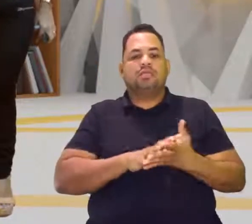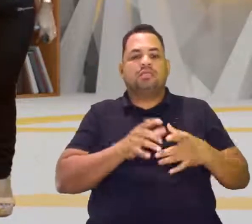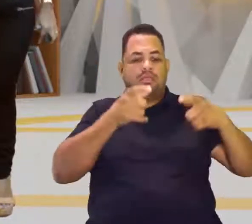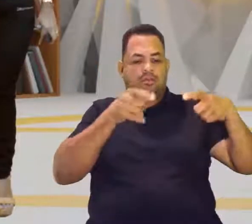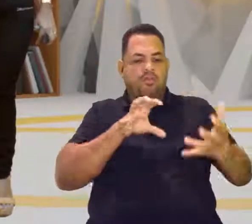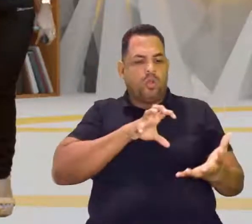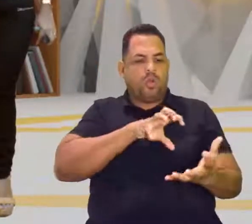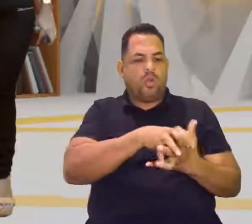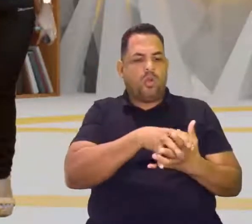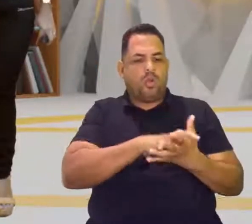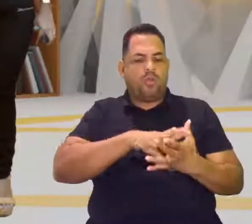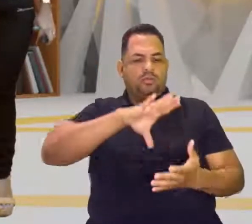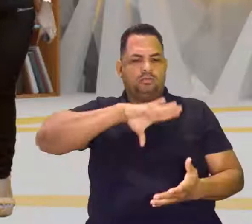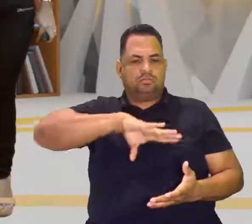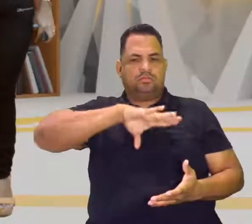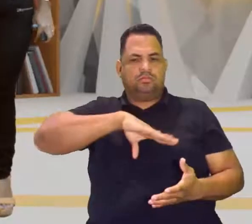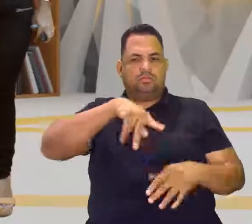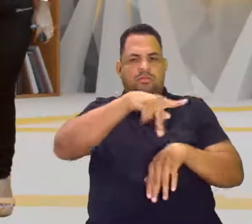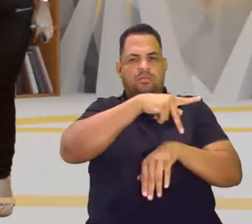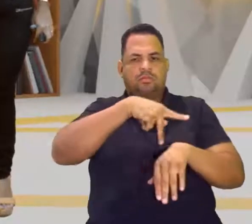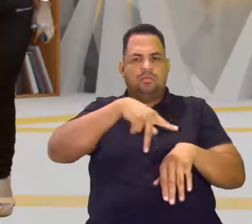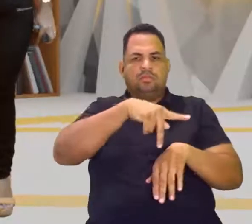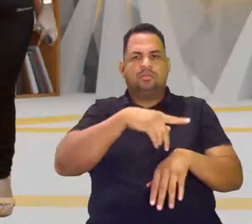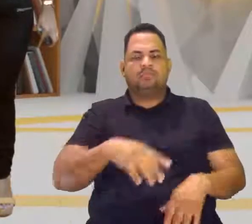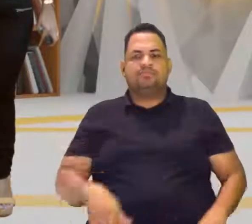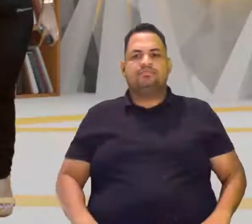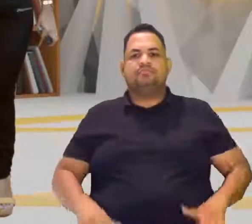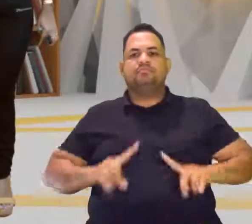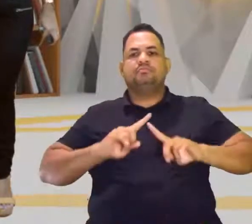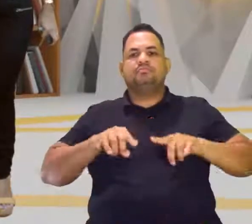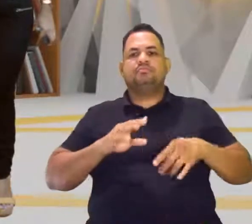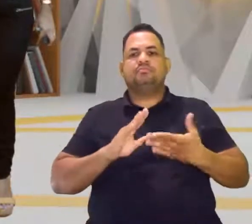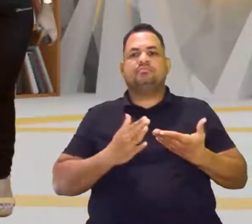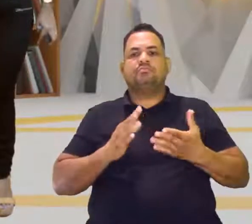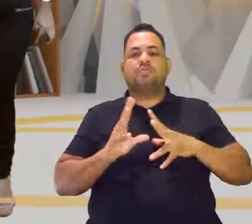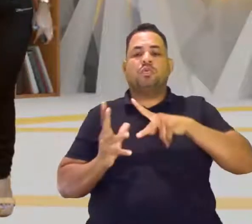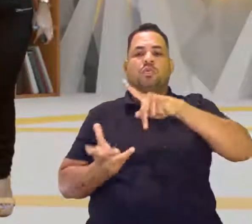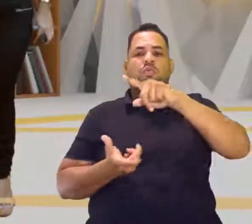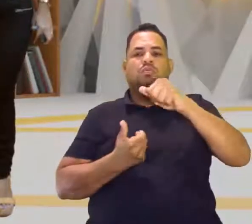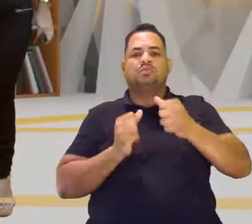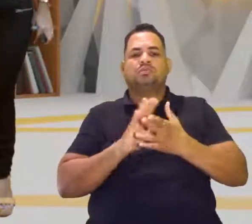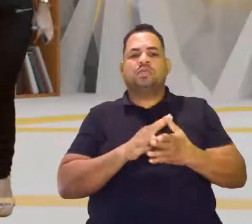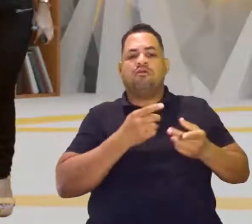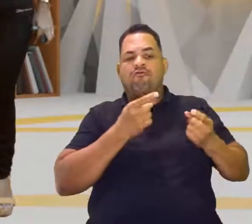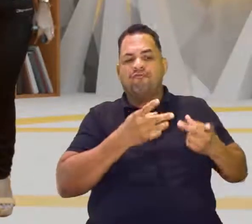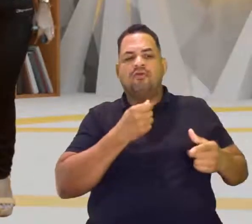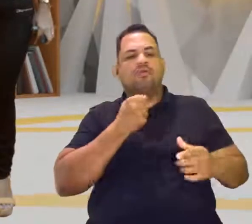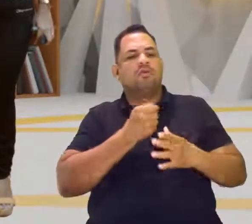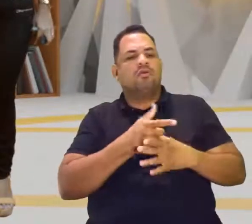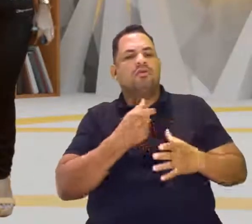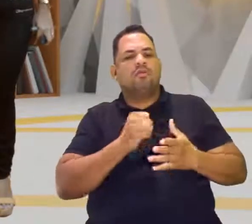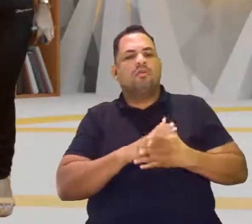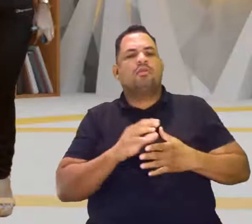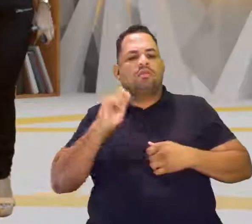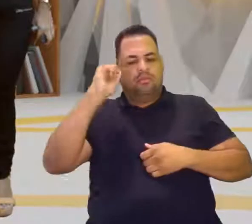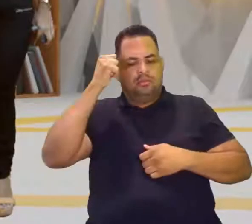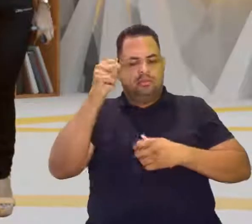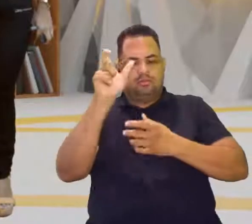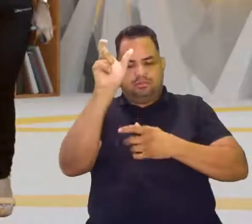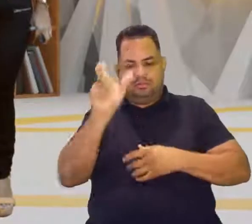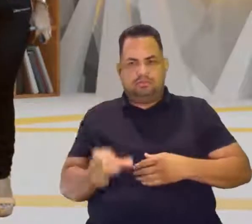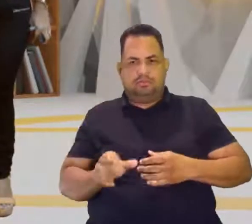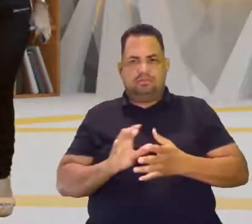então não só quando nosso país era colônia de Portugal mas durante o mundo inteiro era um comércio de escravos é um